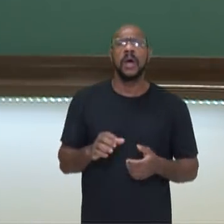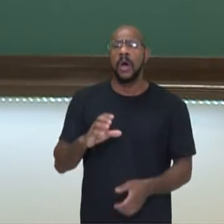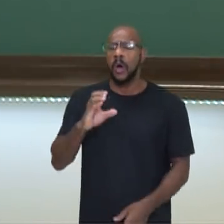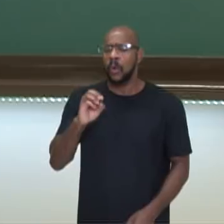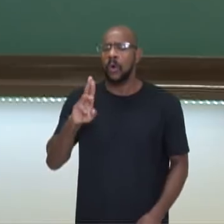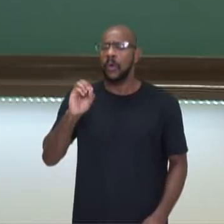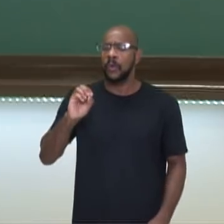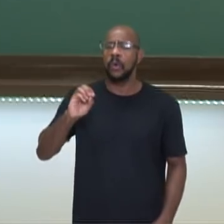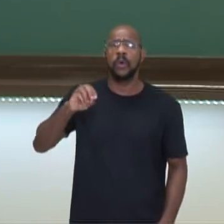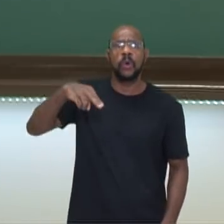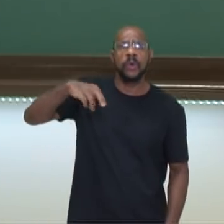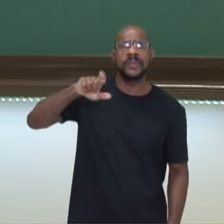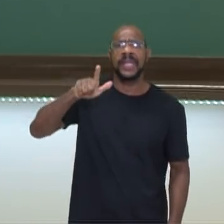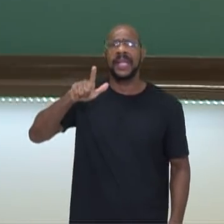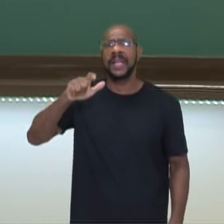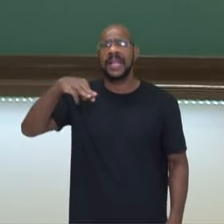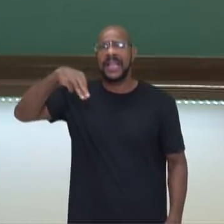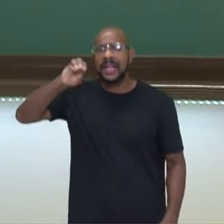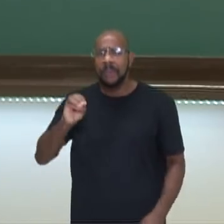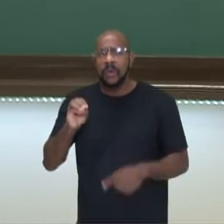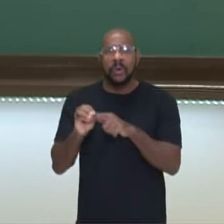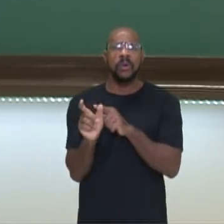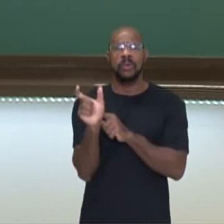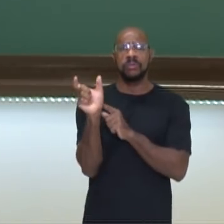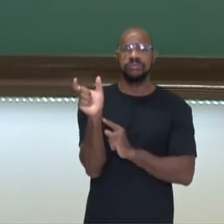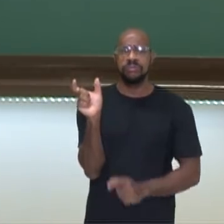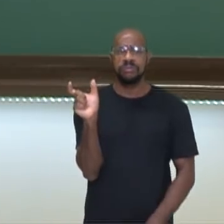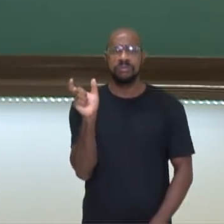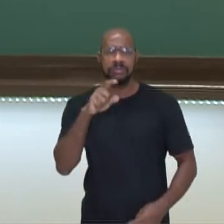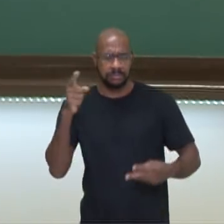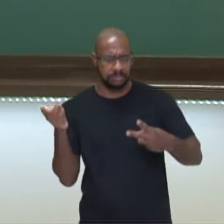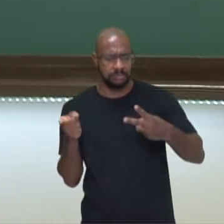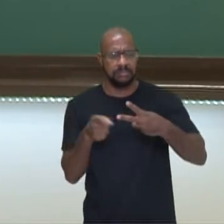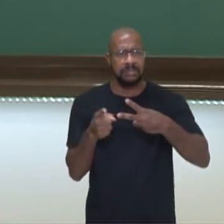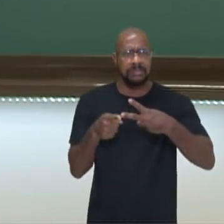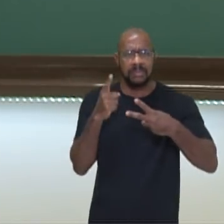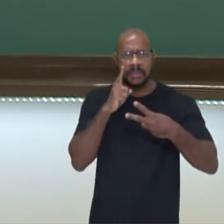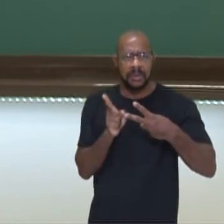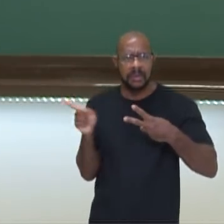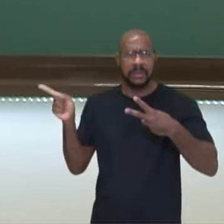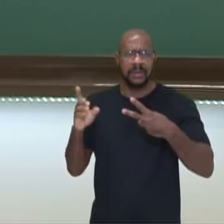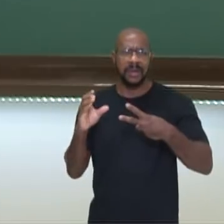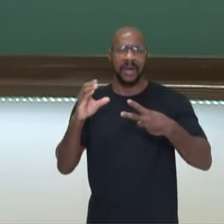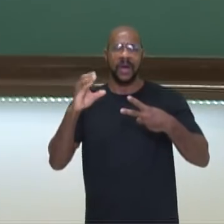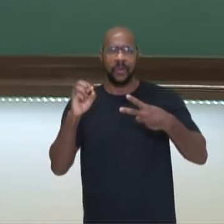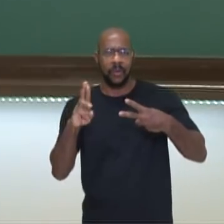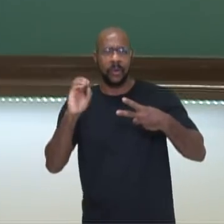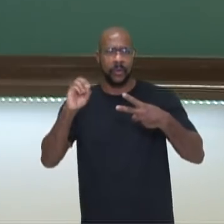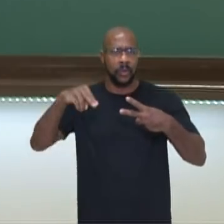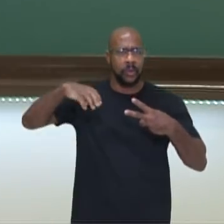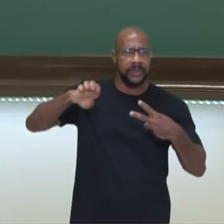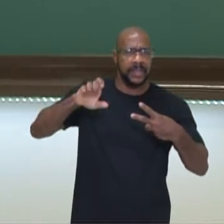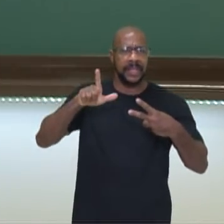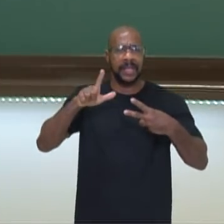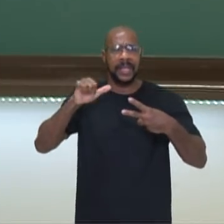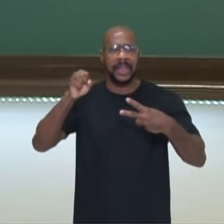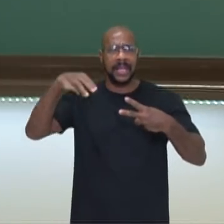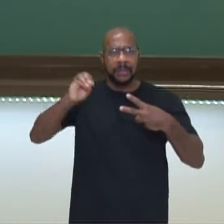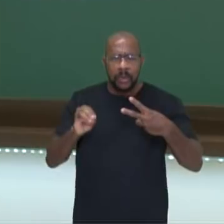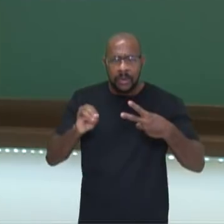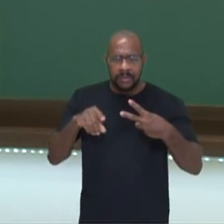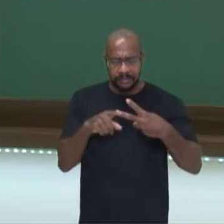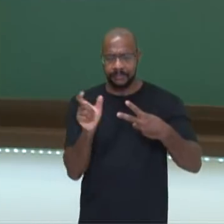coronelismo. Lembrou o que é coronelismo? Vem muito junto aí com o conceito de oligarquia. Eles estão muito próximos um do outro, né?